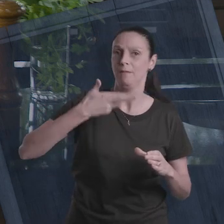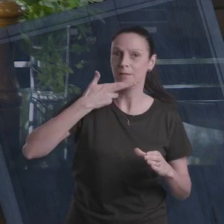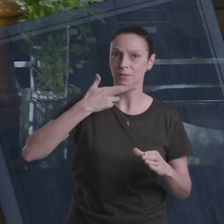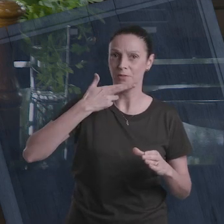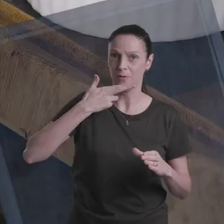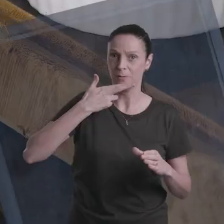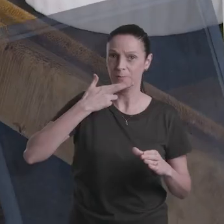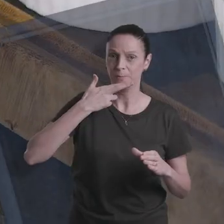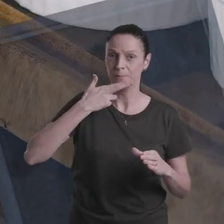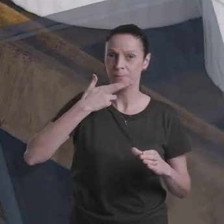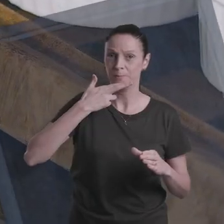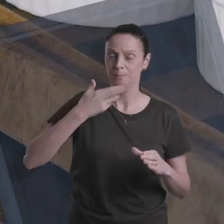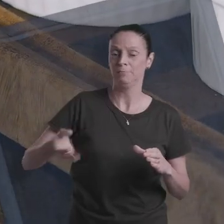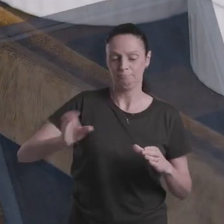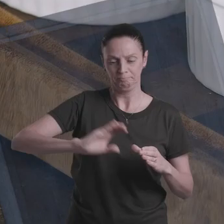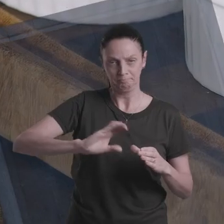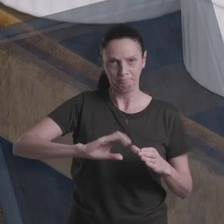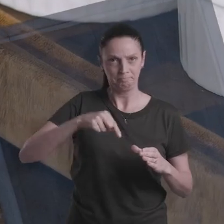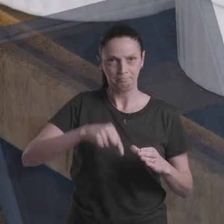requeijão,